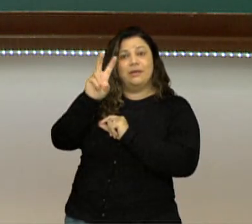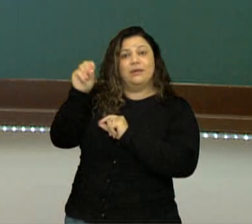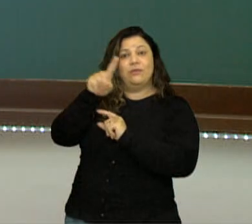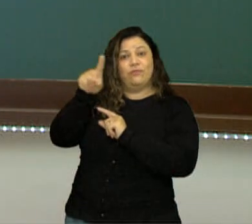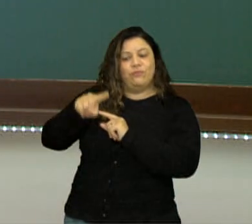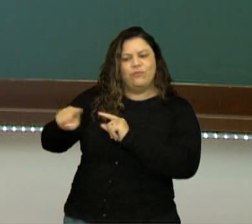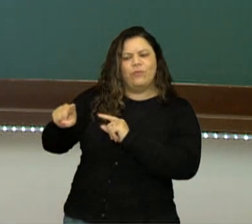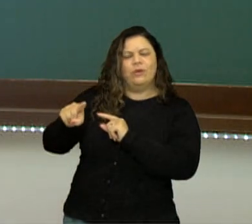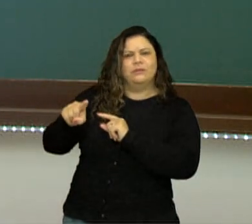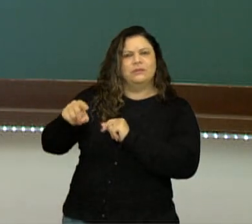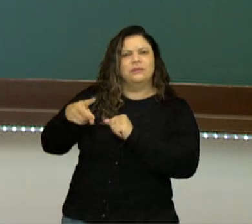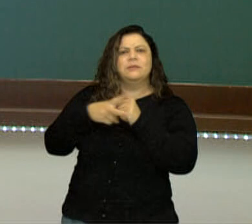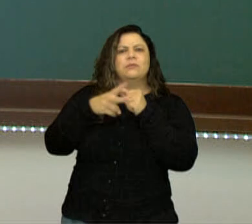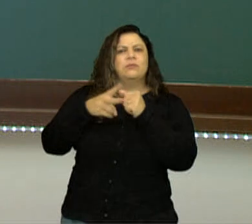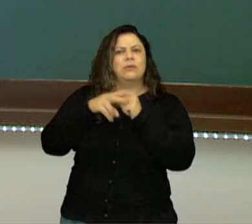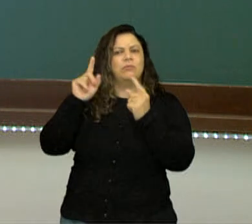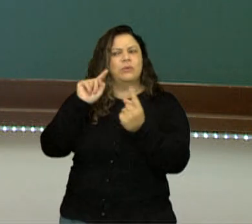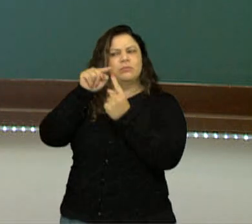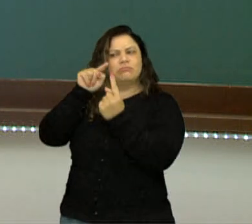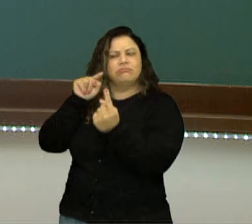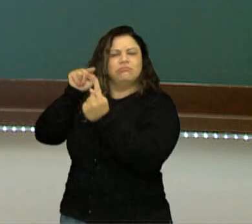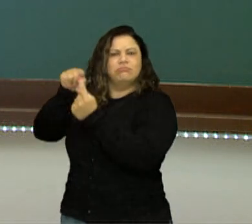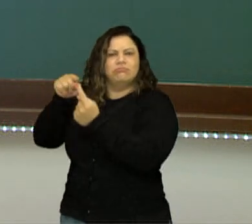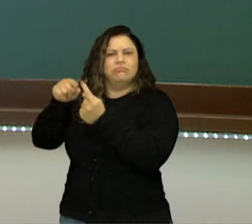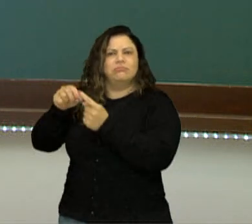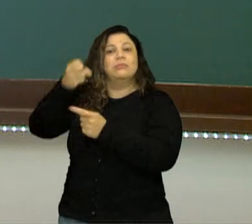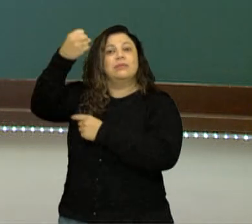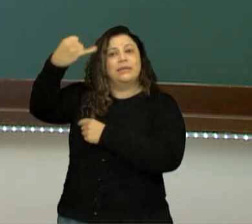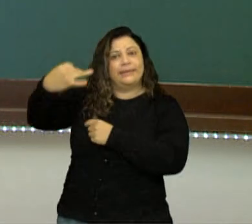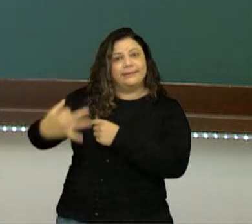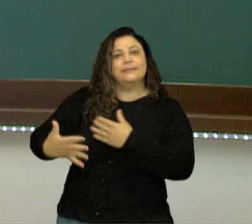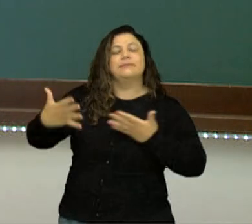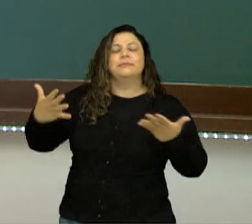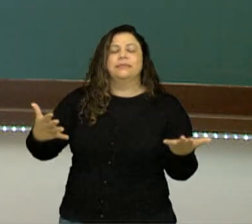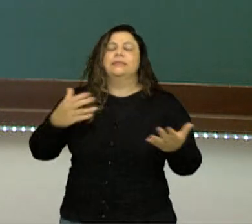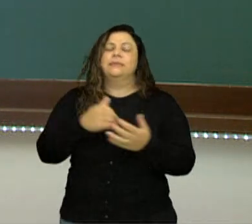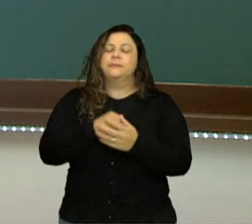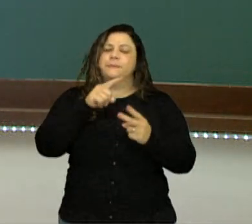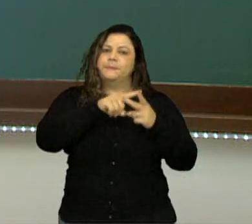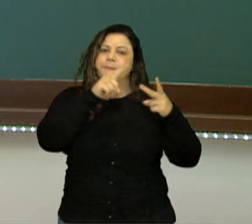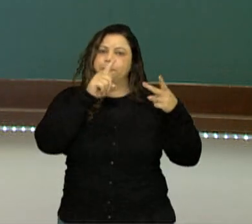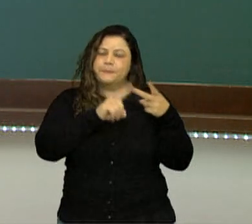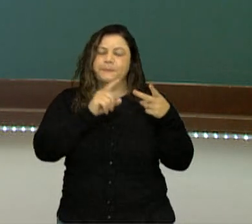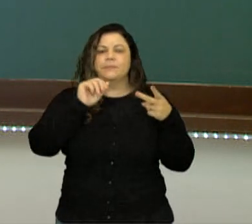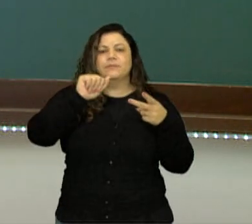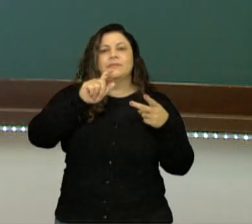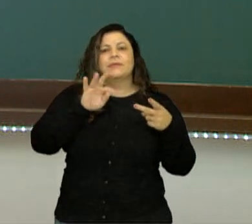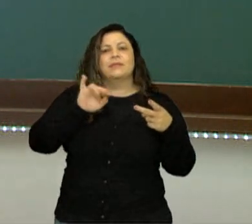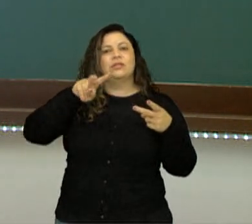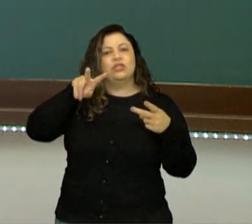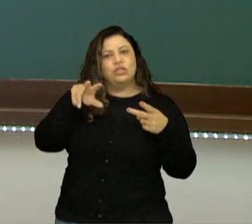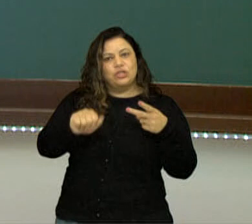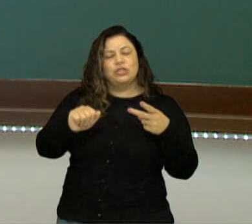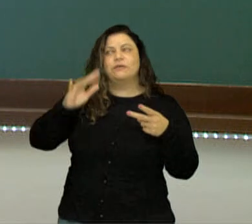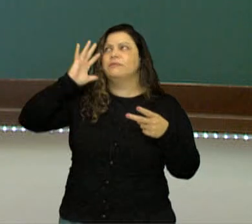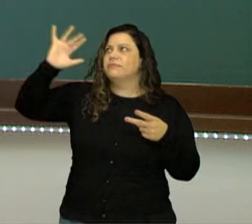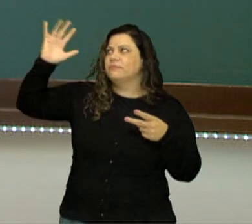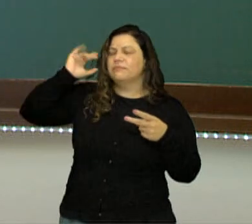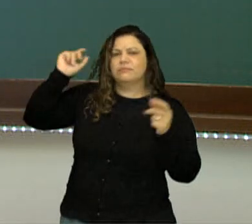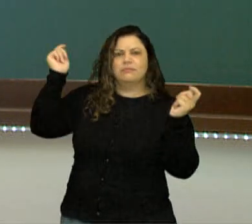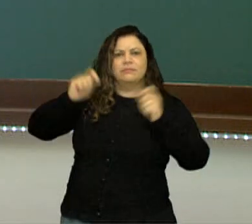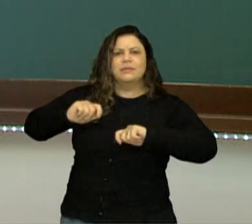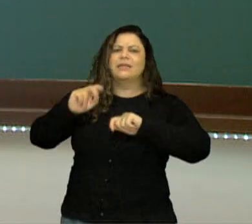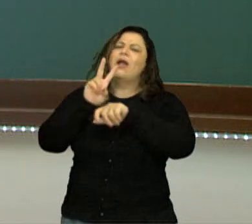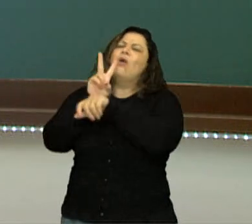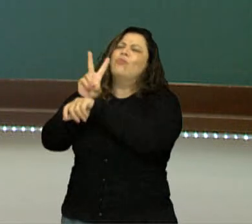Justifique. Então, nas duas últimas falas, temos voz ativa e reflexiva. Observe lá. Eu vou cuidar,